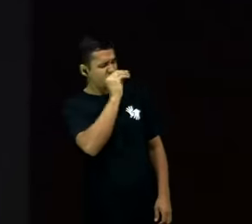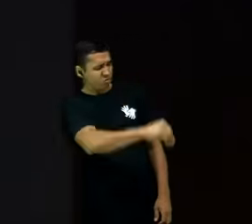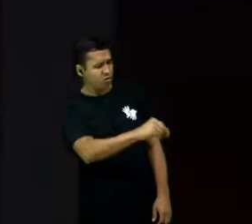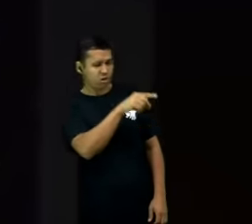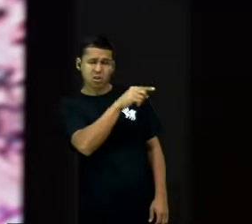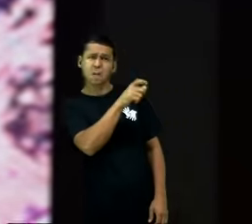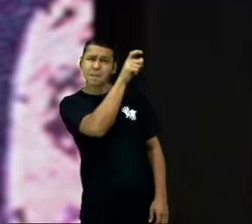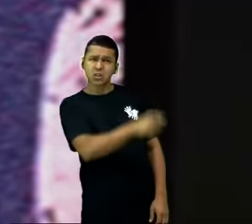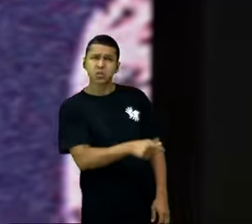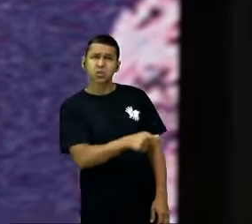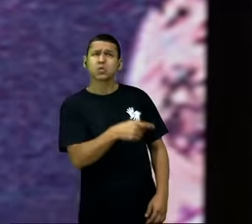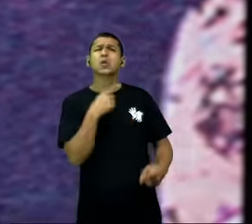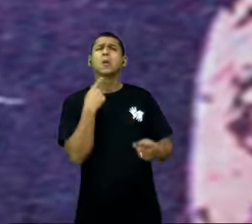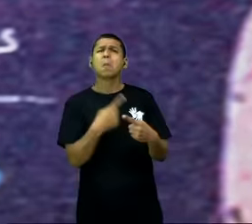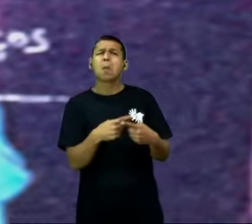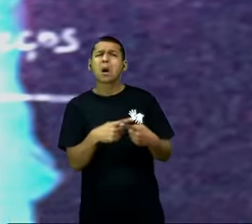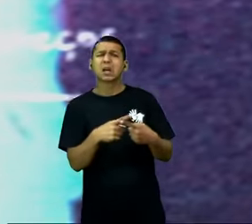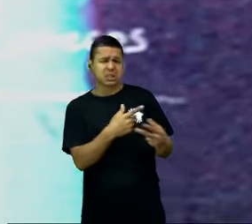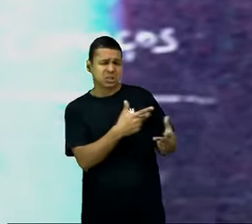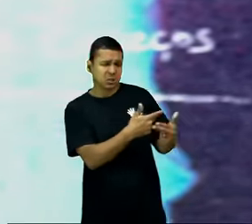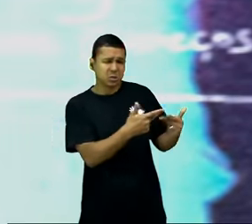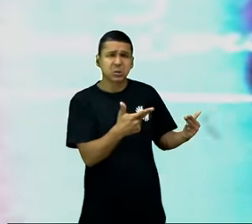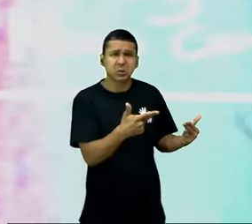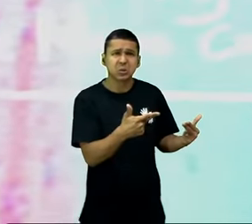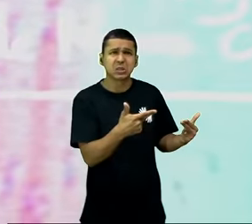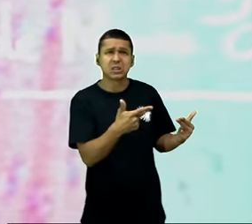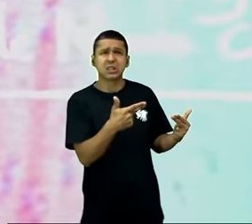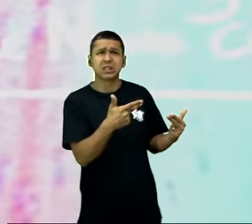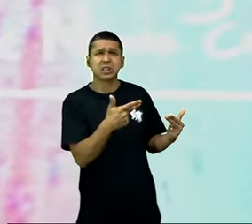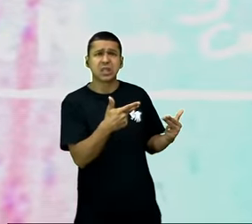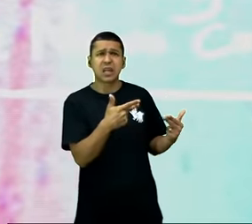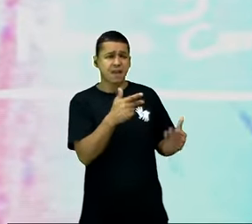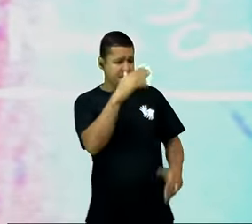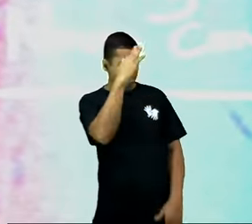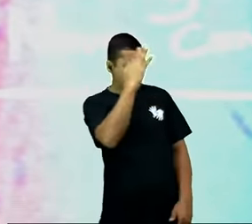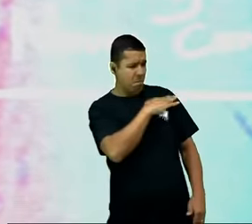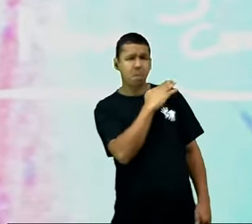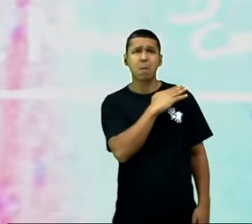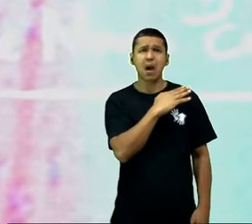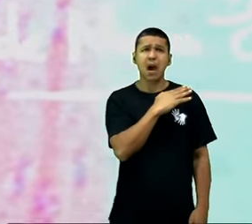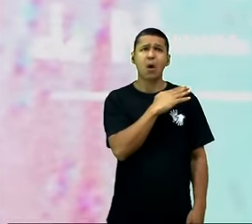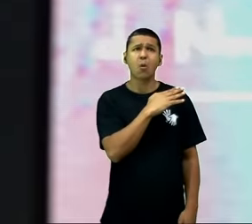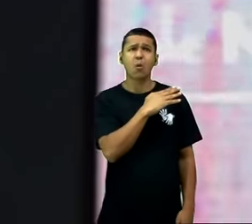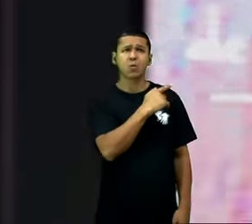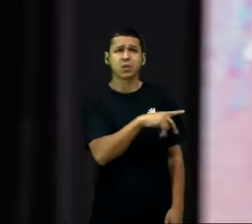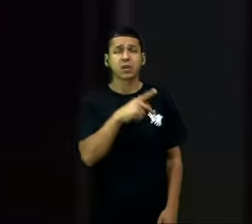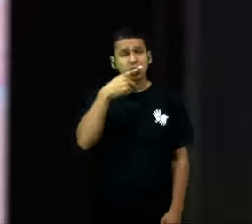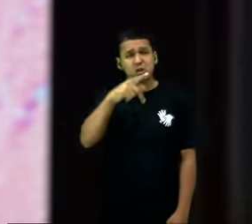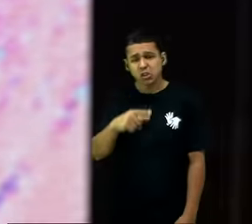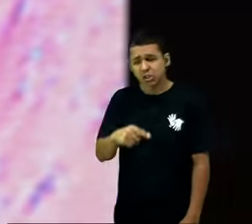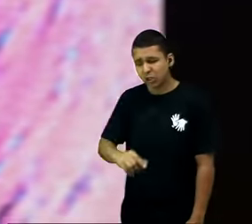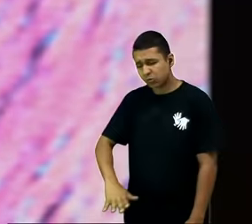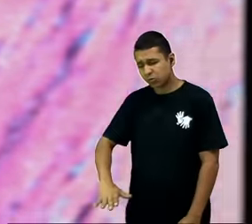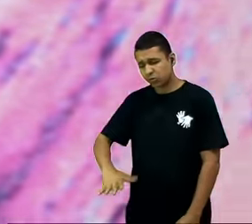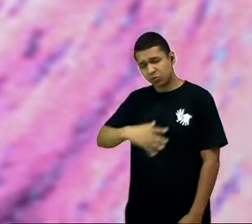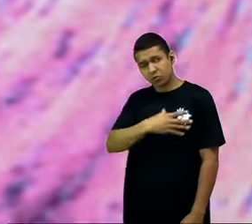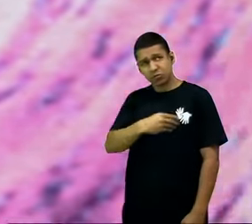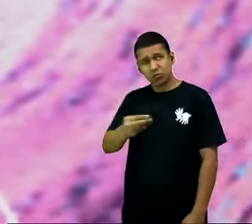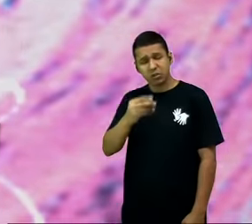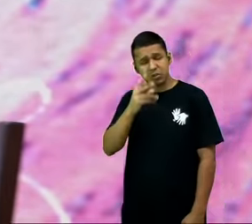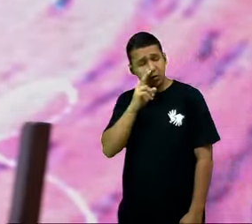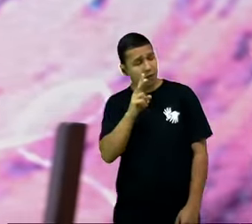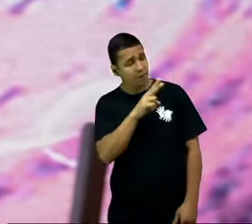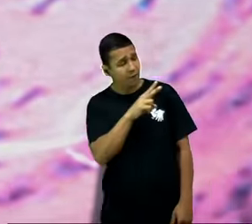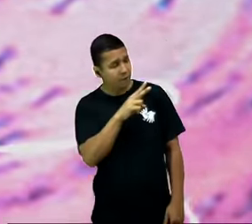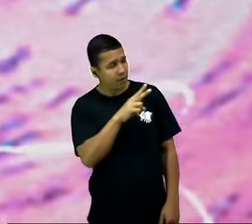coisas. Você está xingando pessoas por causa... Tu está arrebentando a mente e a alma dos teus filhos. Teus filhos não aguentam ver como é que você trata. Pastor, o senhor não tem zelo pelo